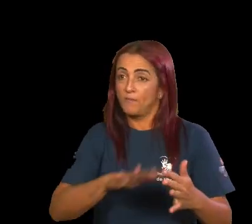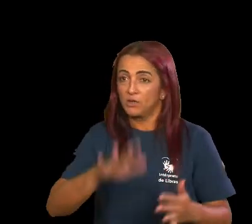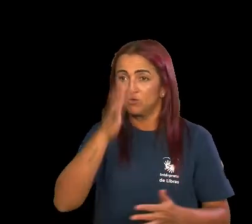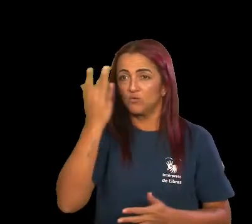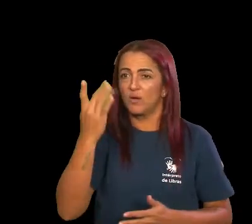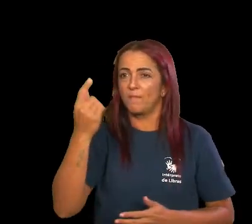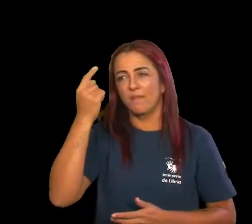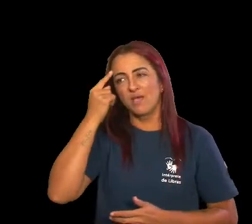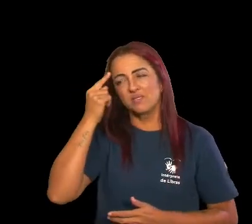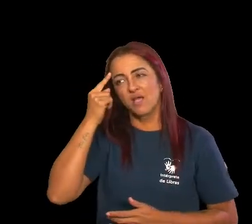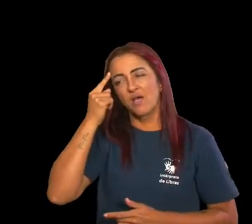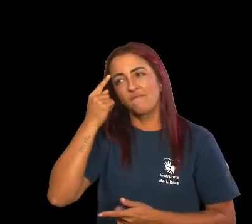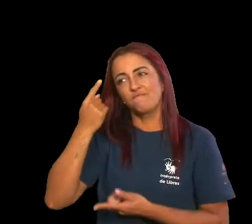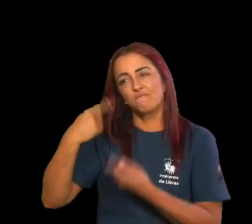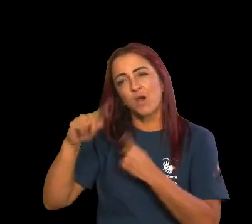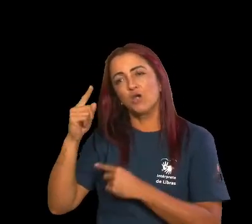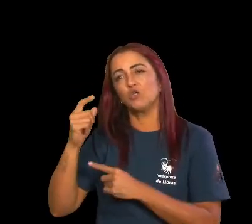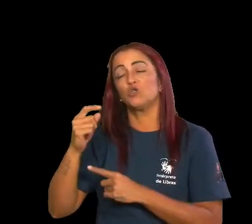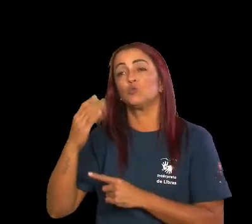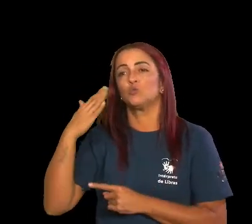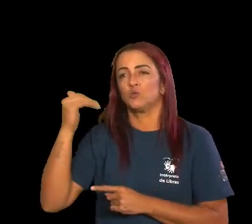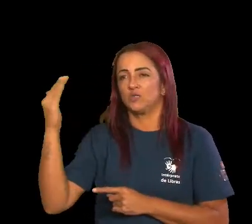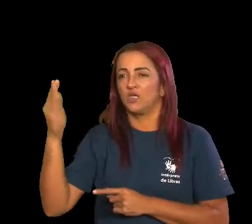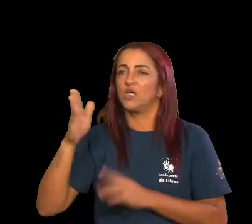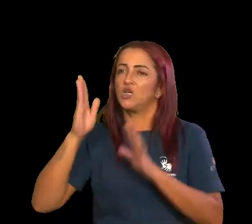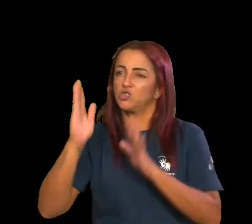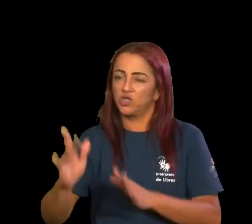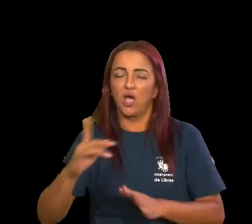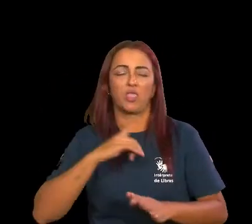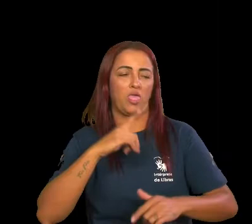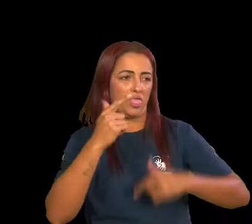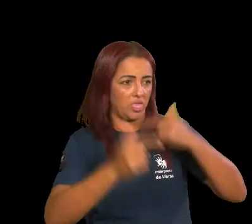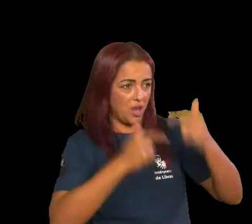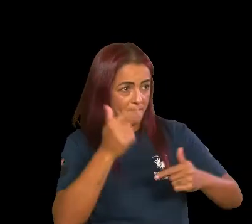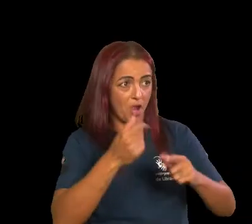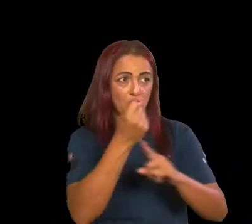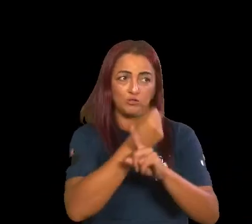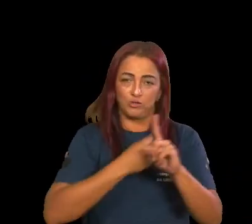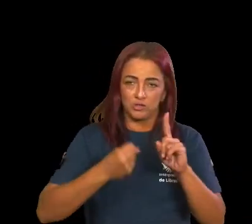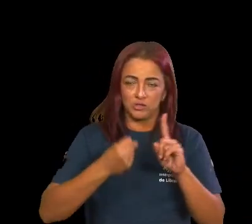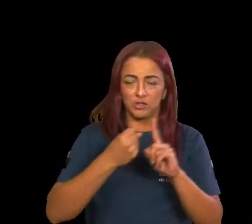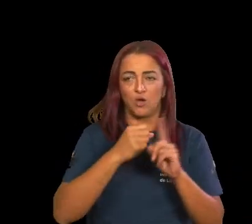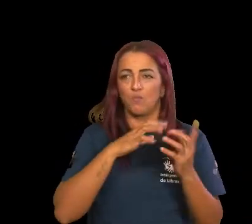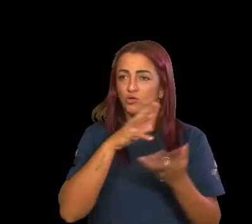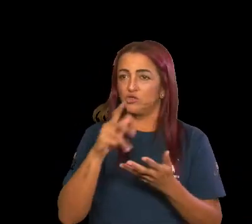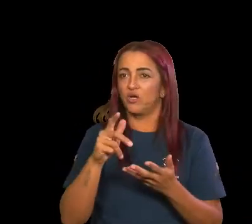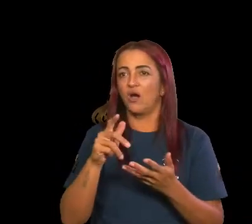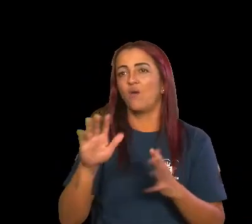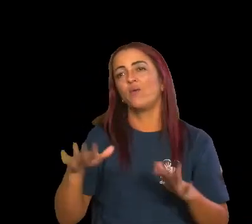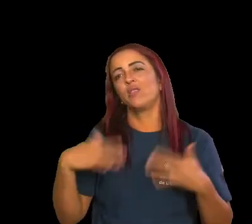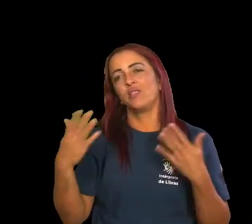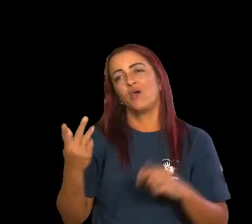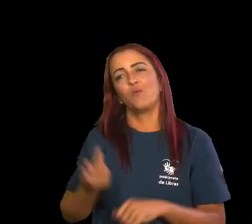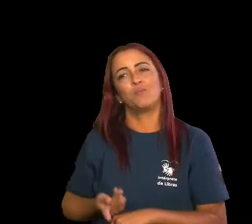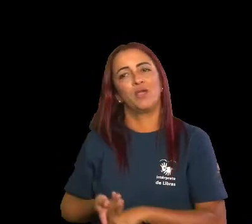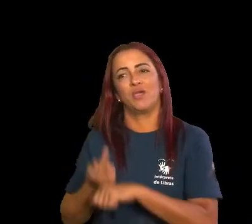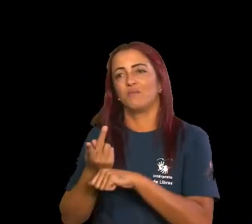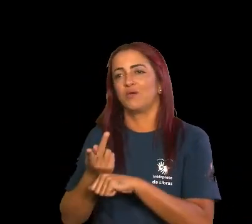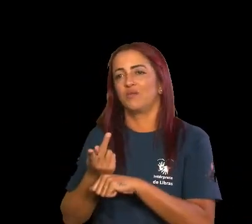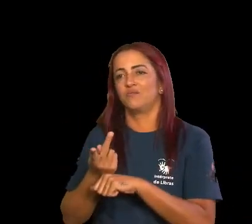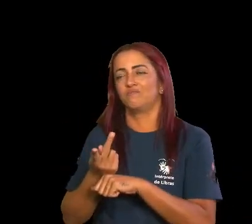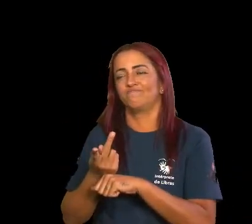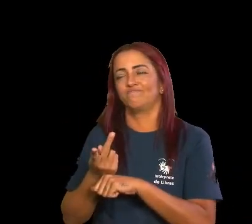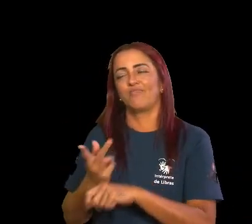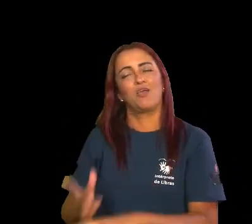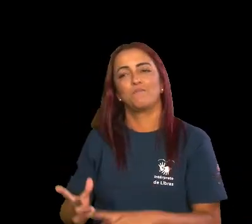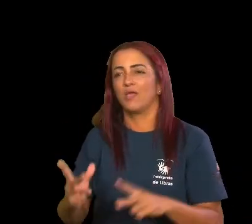de pensar em fazer sucesso, meu pai já tinha um trabalho social no Candial, então esse prêmio é mais que